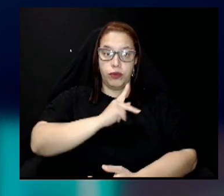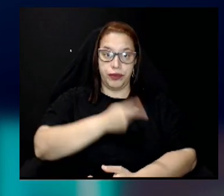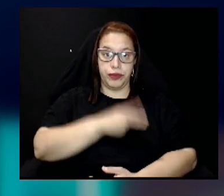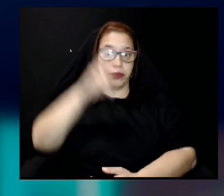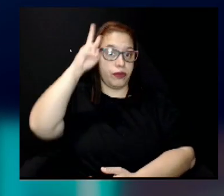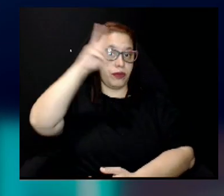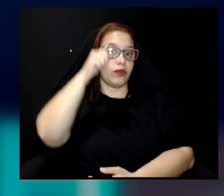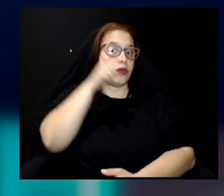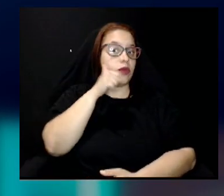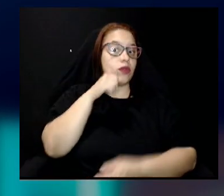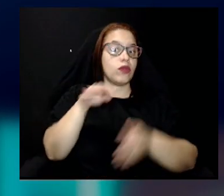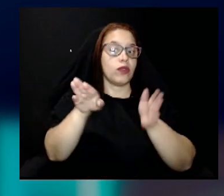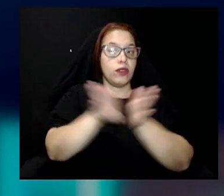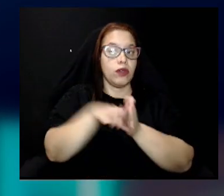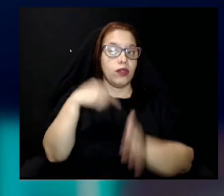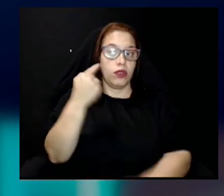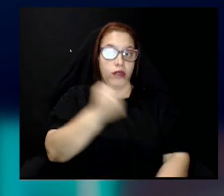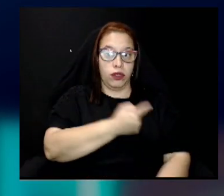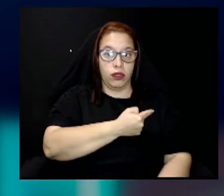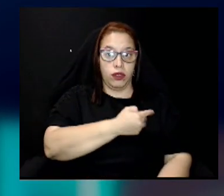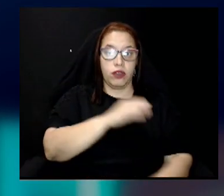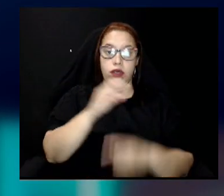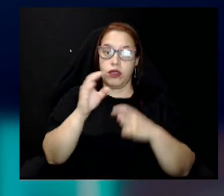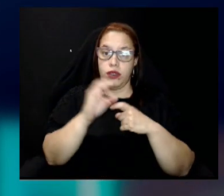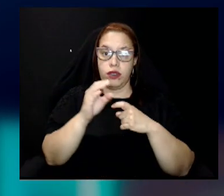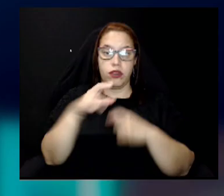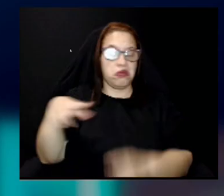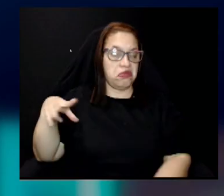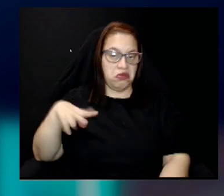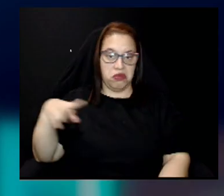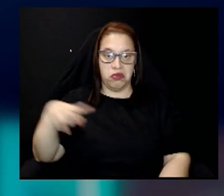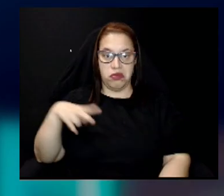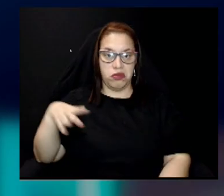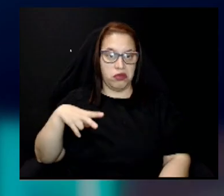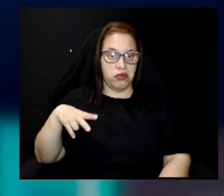para nós nos nossos consultórios privados, nos cenários